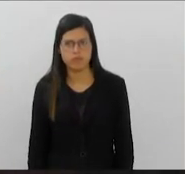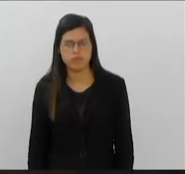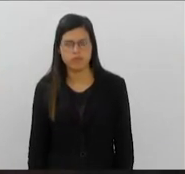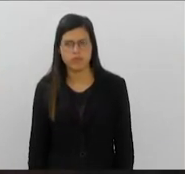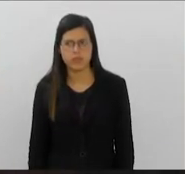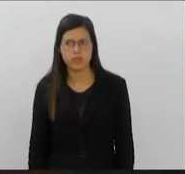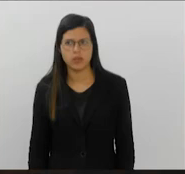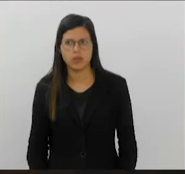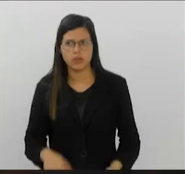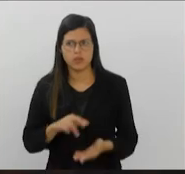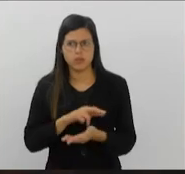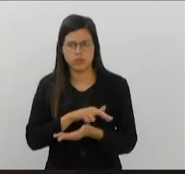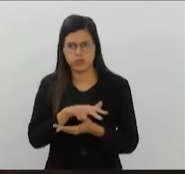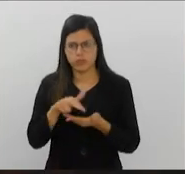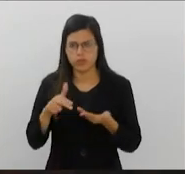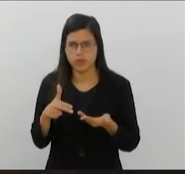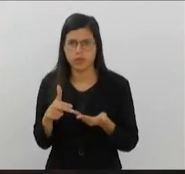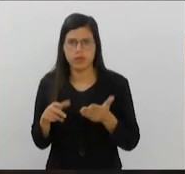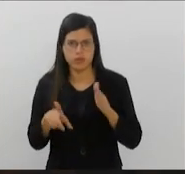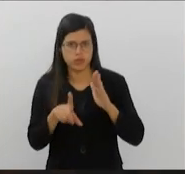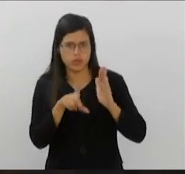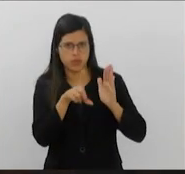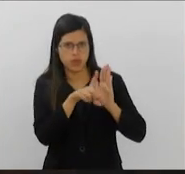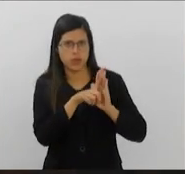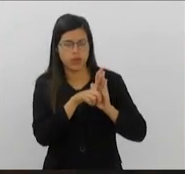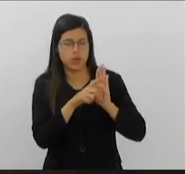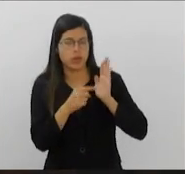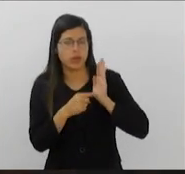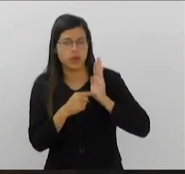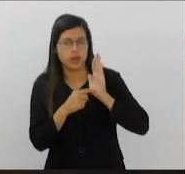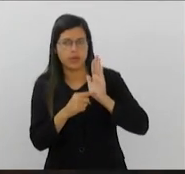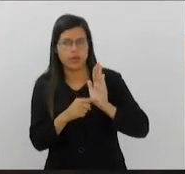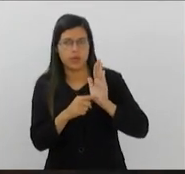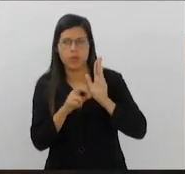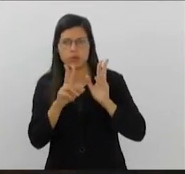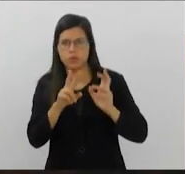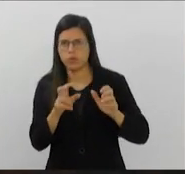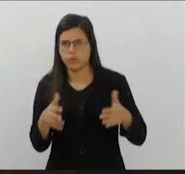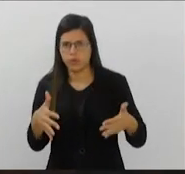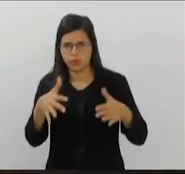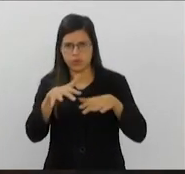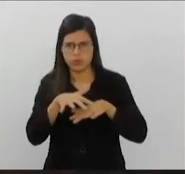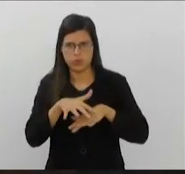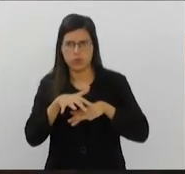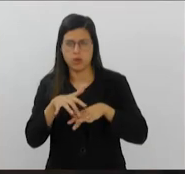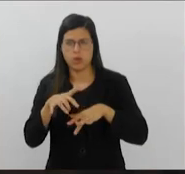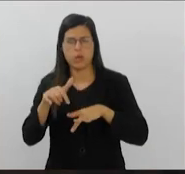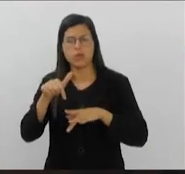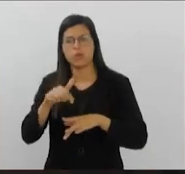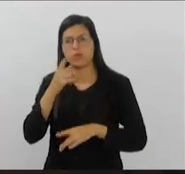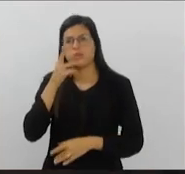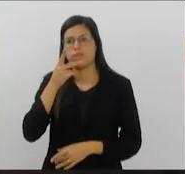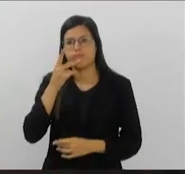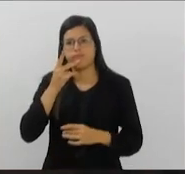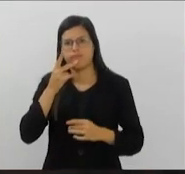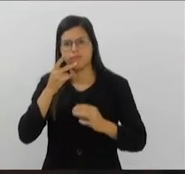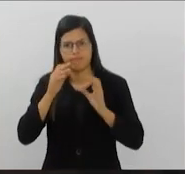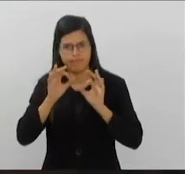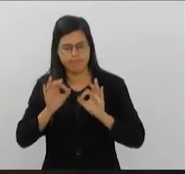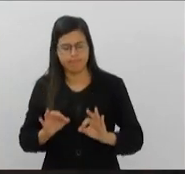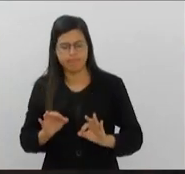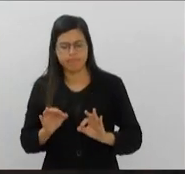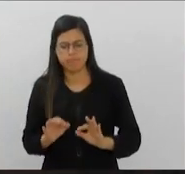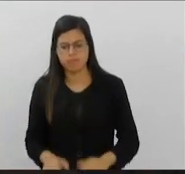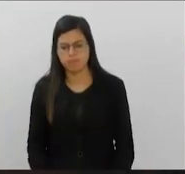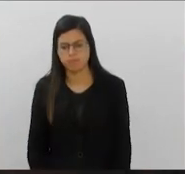leis que tratam sobre inclusão. E Vossa Excelência dissertou muito bem